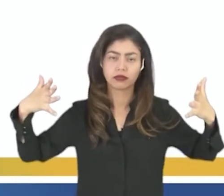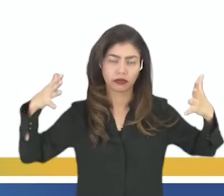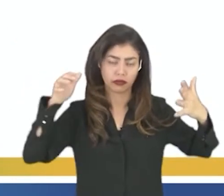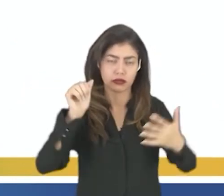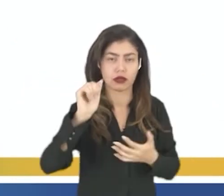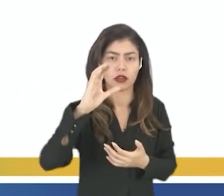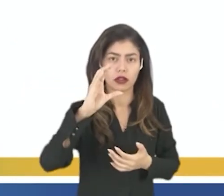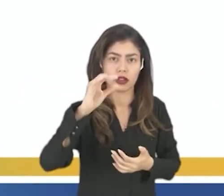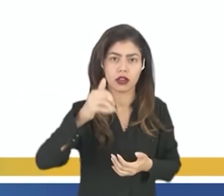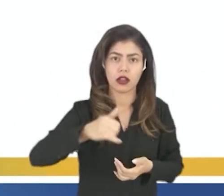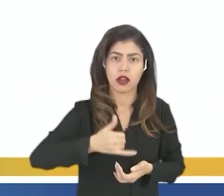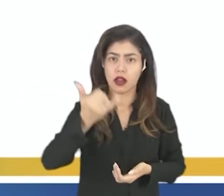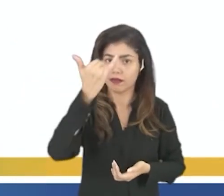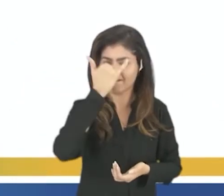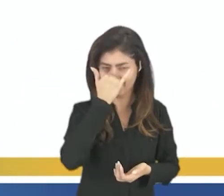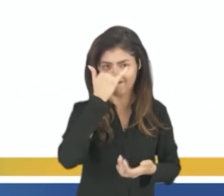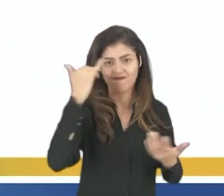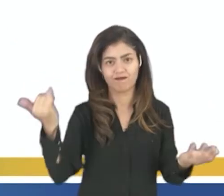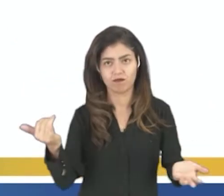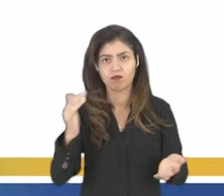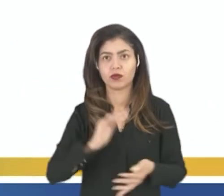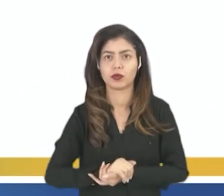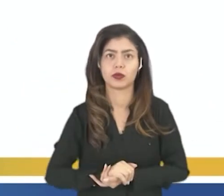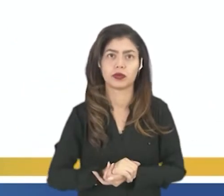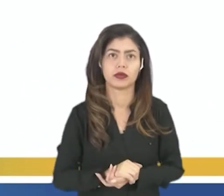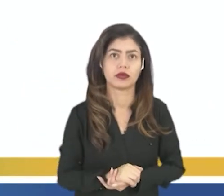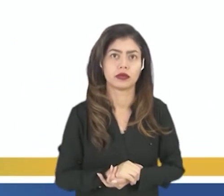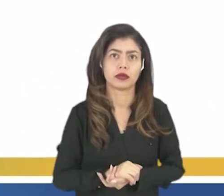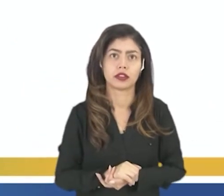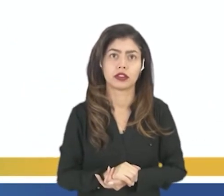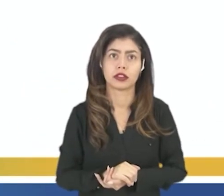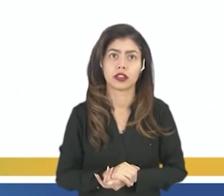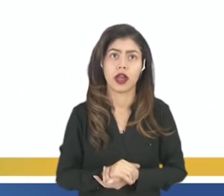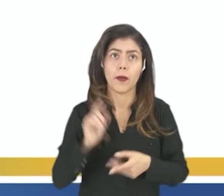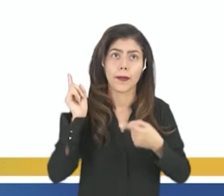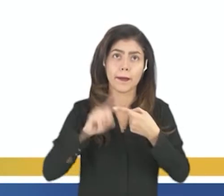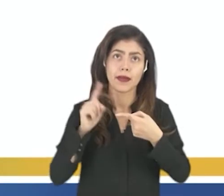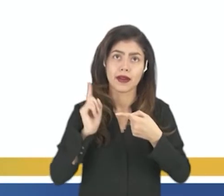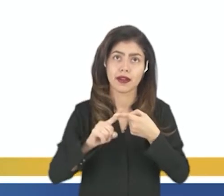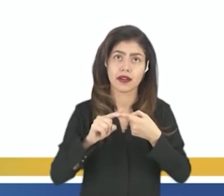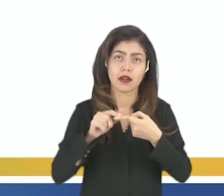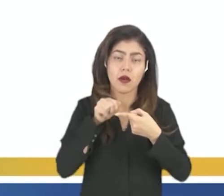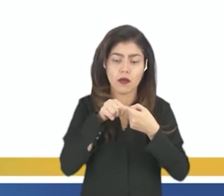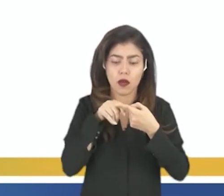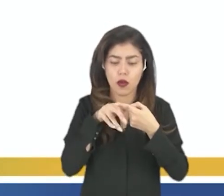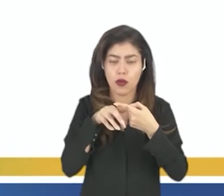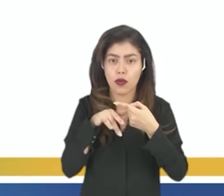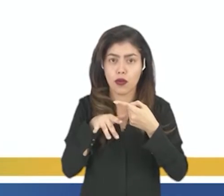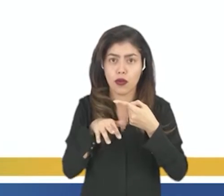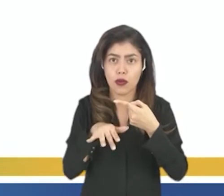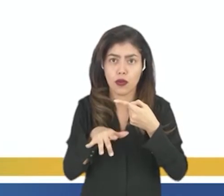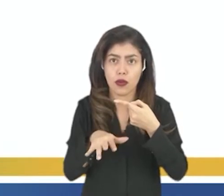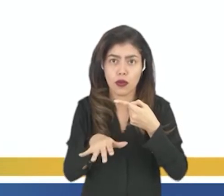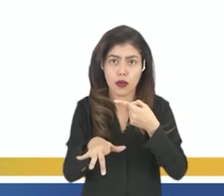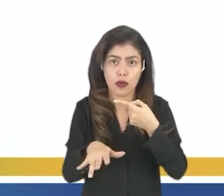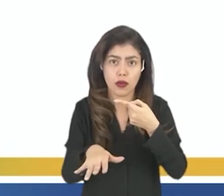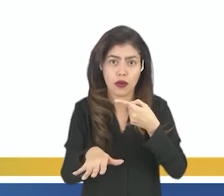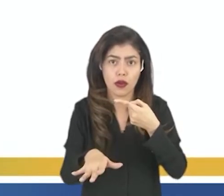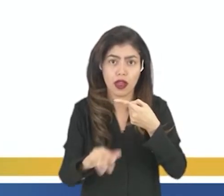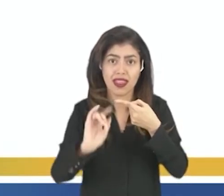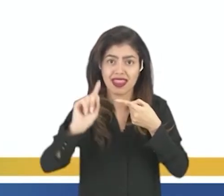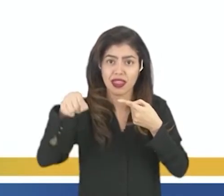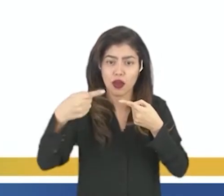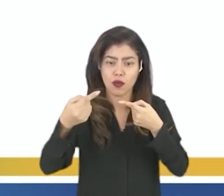obviamente essa primeira de fukushima foi vazamento radioativo que foram registrados após o